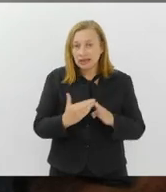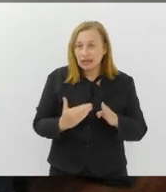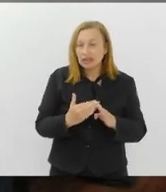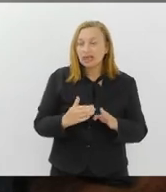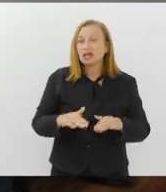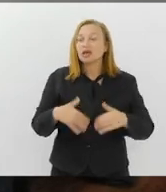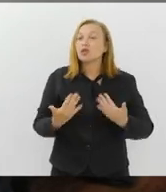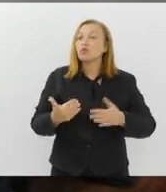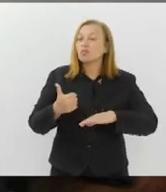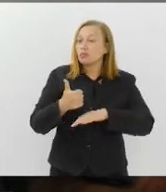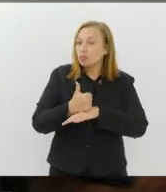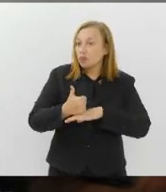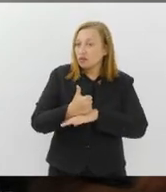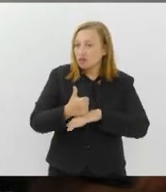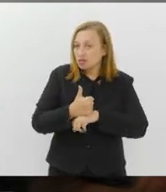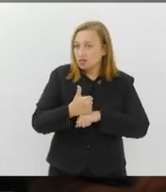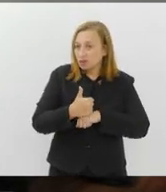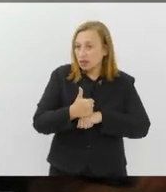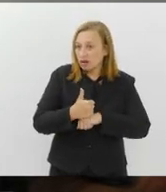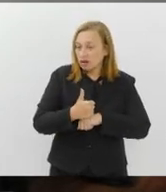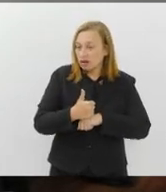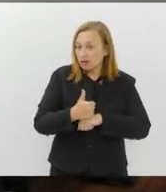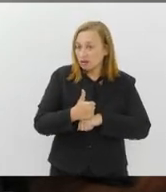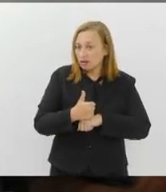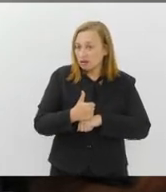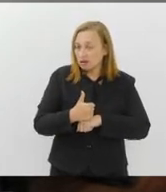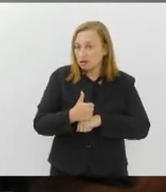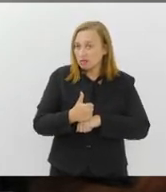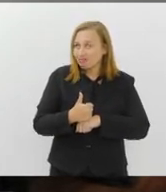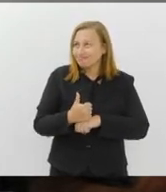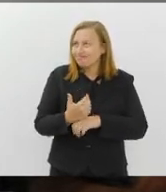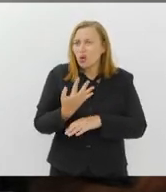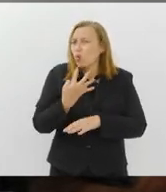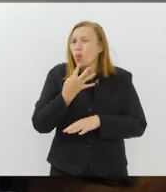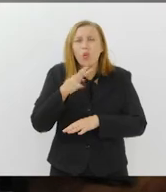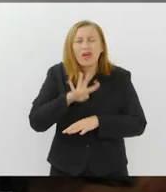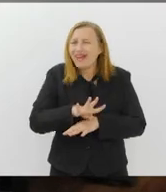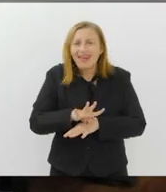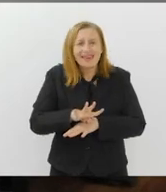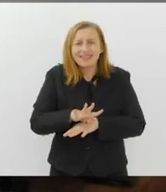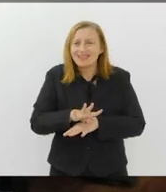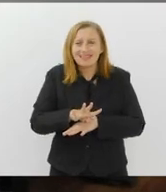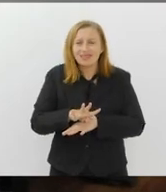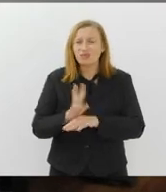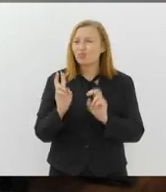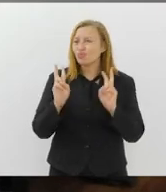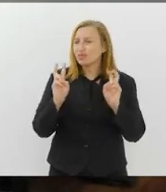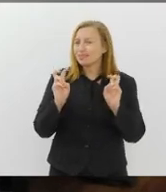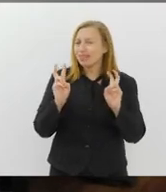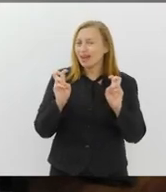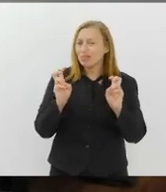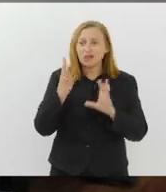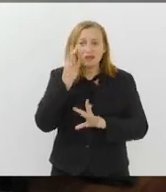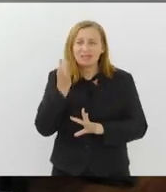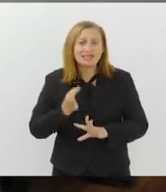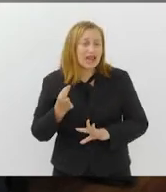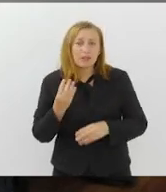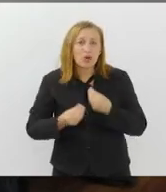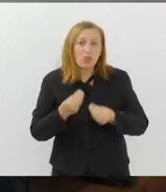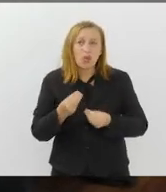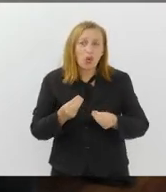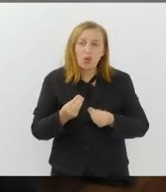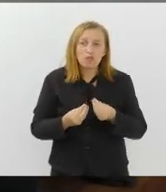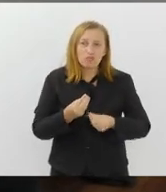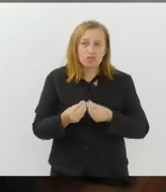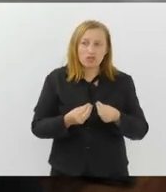profissional que é determinado para atender não tem especialidade, não conhece o tema. Então, essa criança vai regredir no seu tratamento. Então, assim,